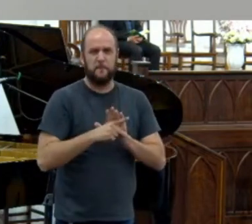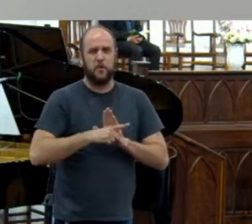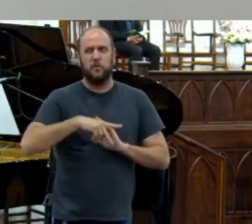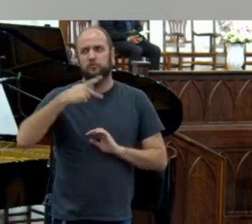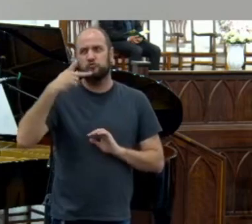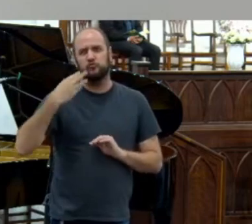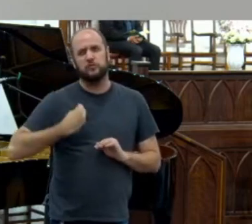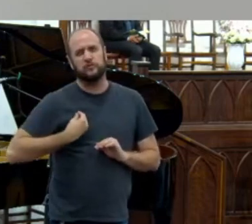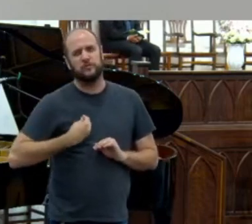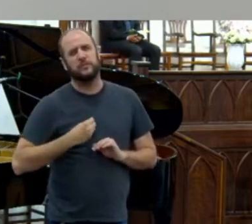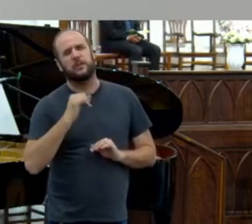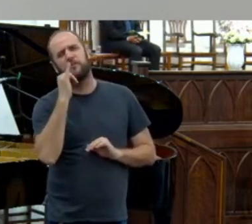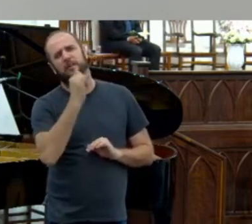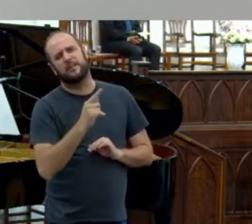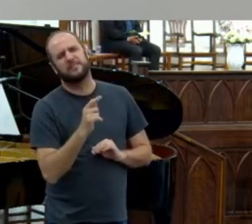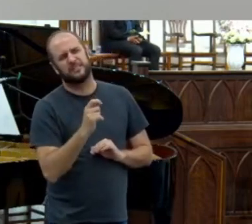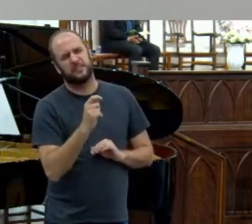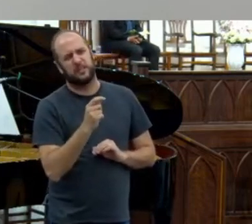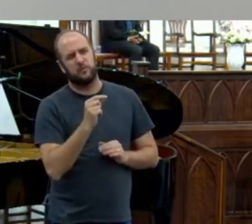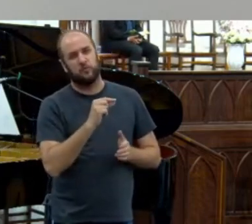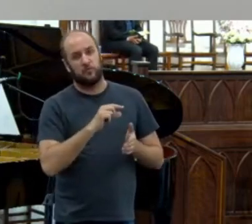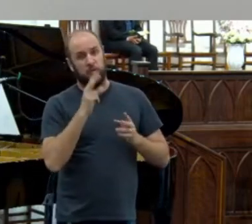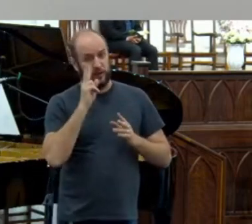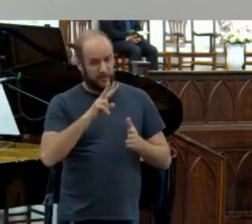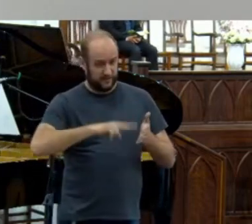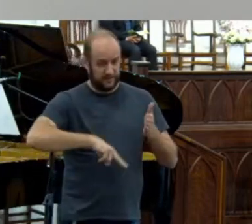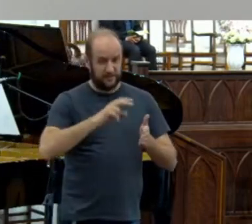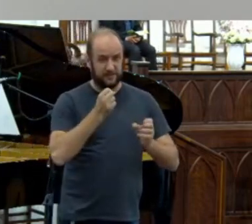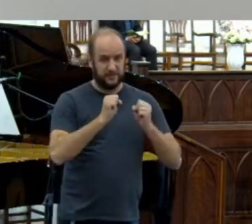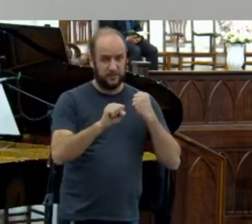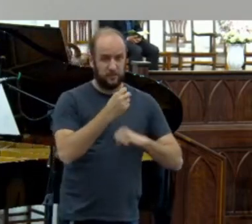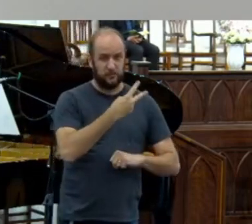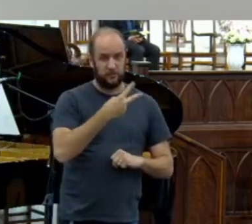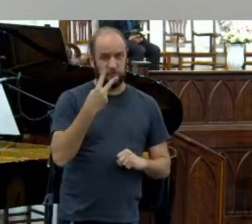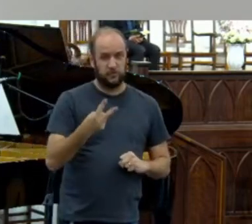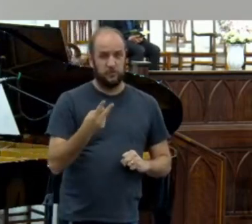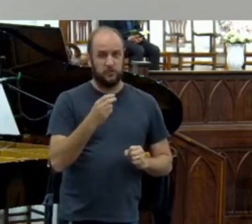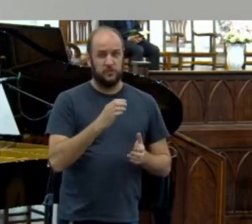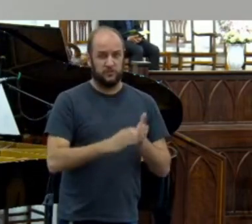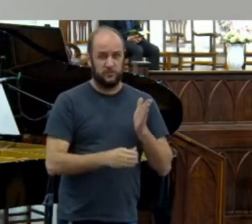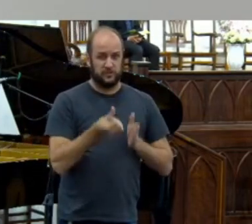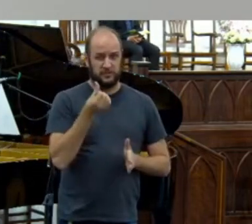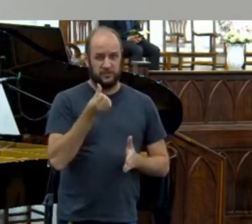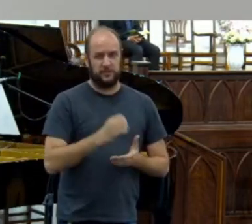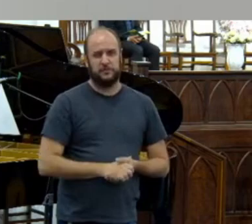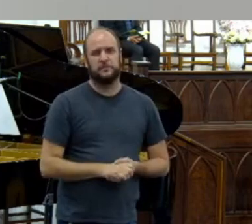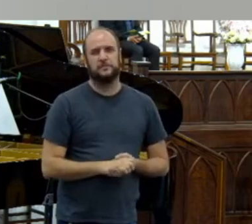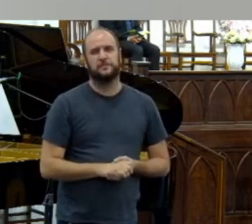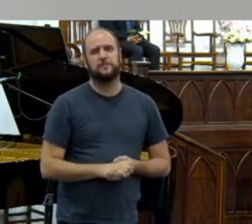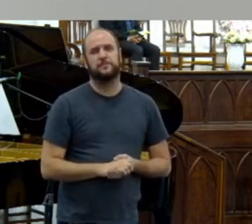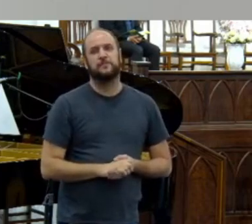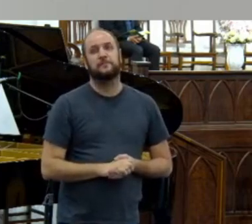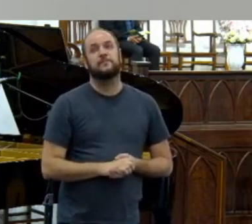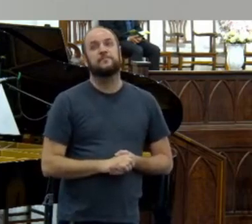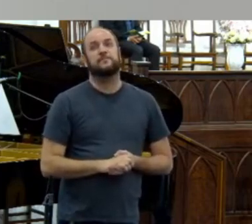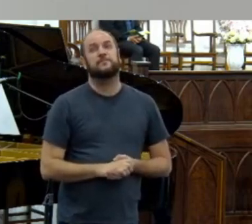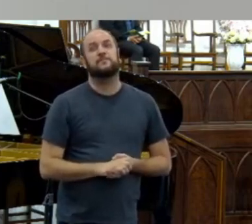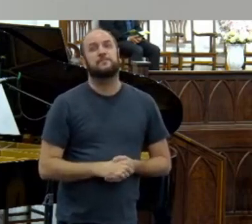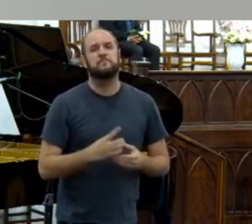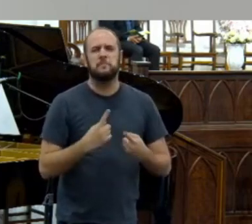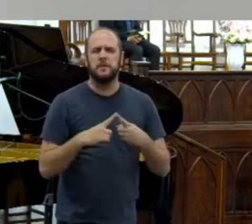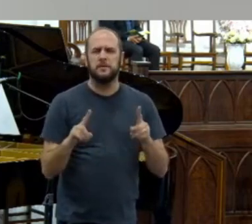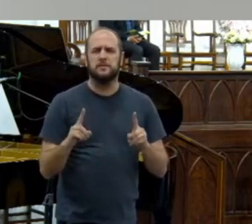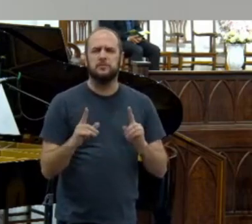o que é dito dele no Salmo 22, 6. Mas, é o Messias